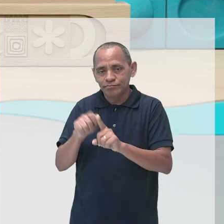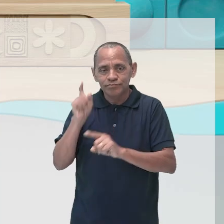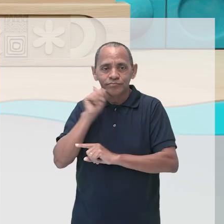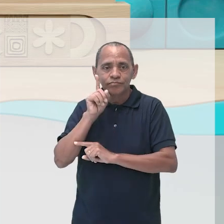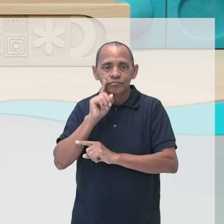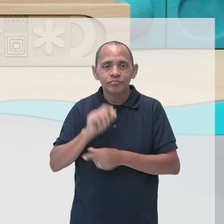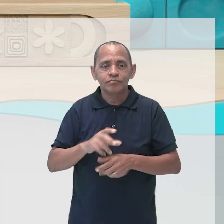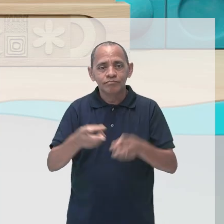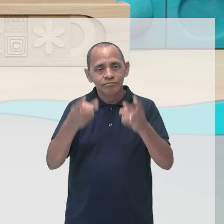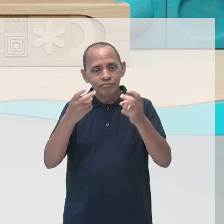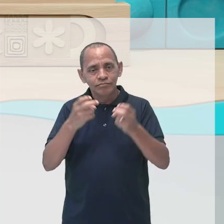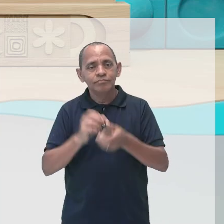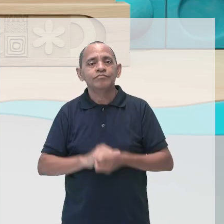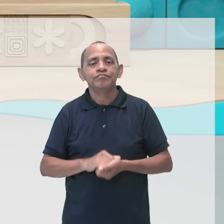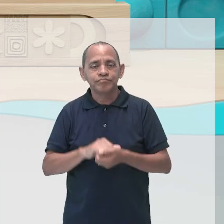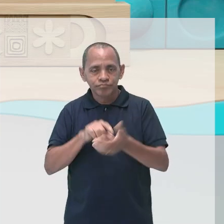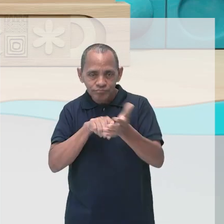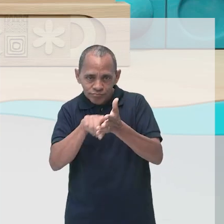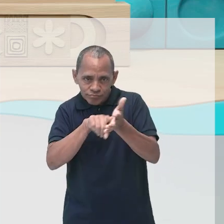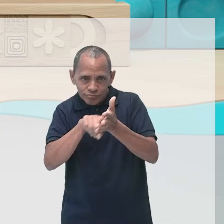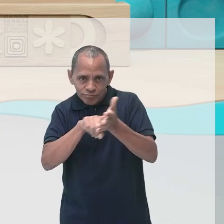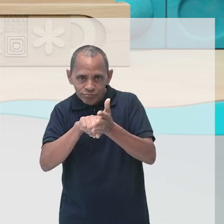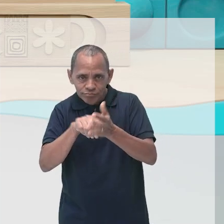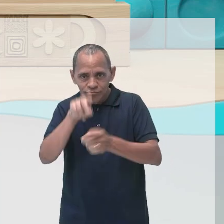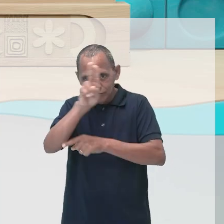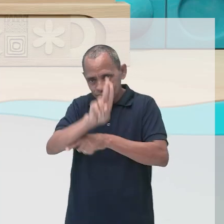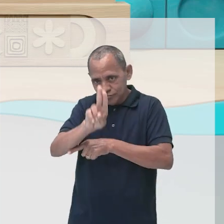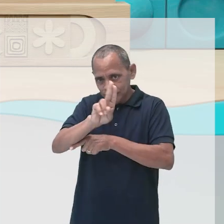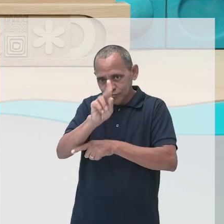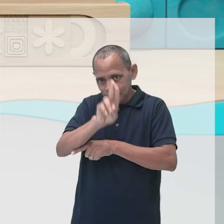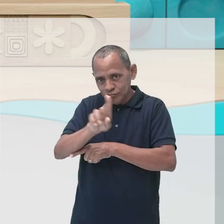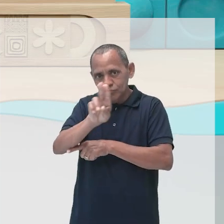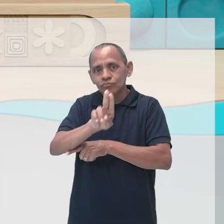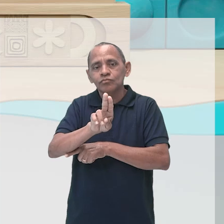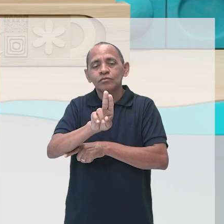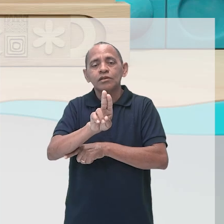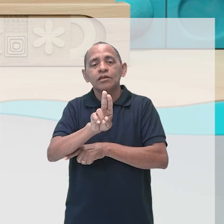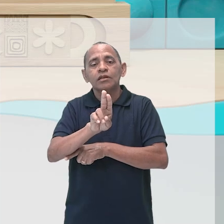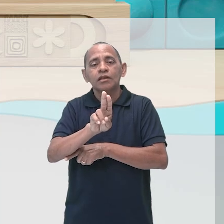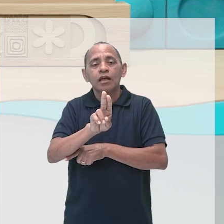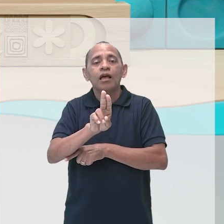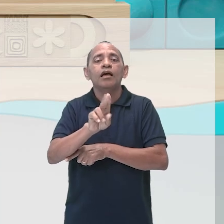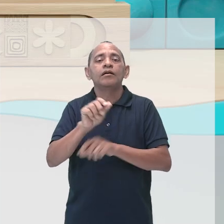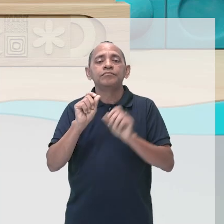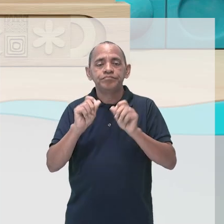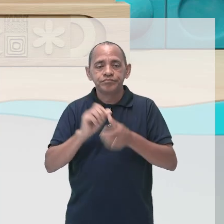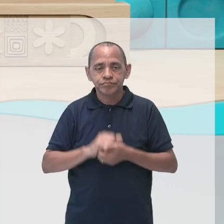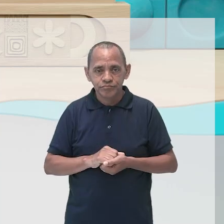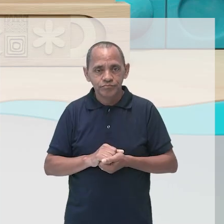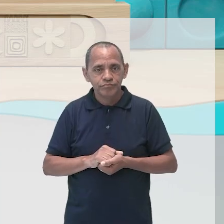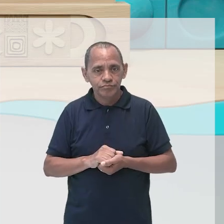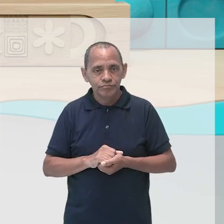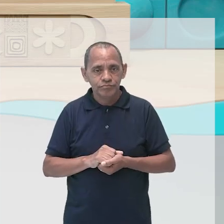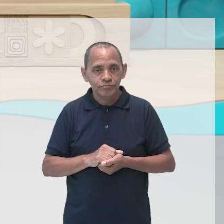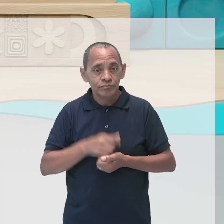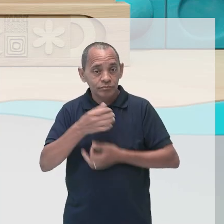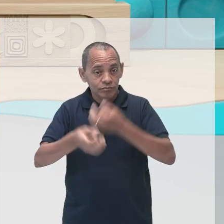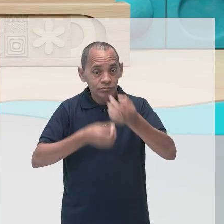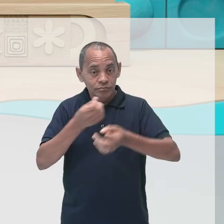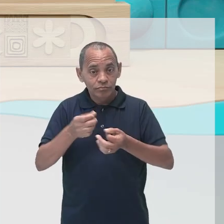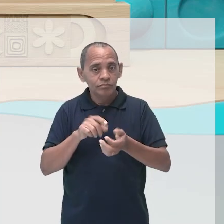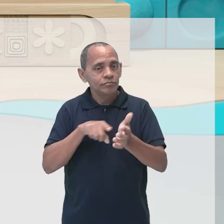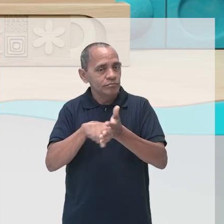o estudo feito pela universidade, ele utiliza um argumento de autoridade, de pesquisa, certo? Que foi feita